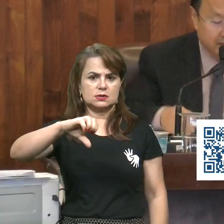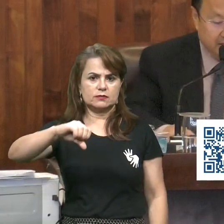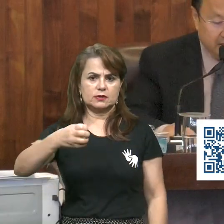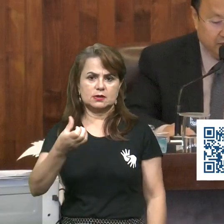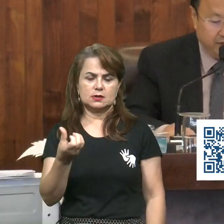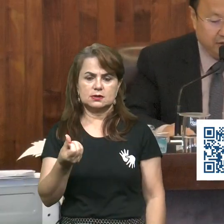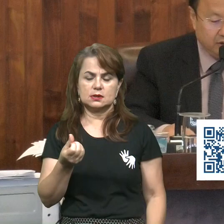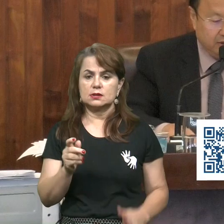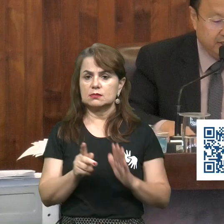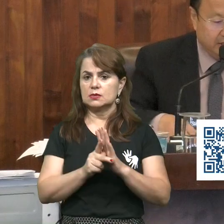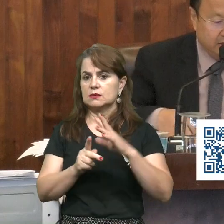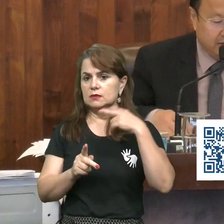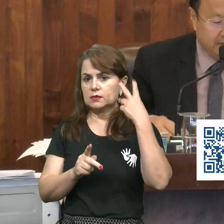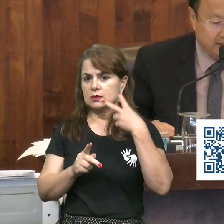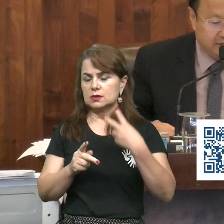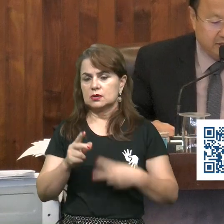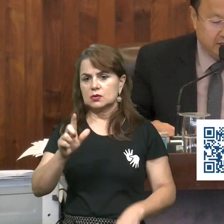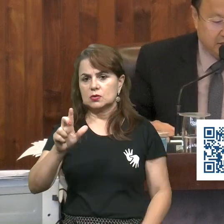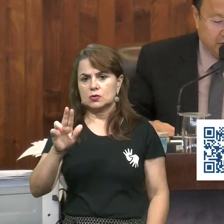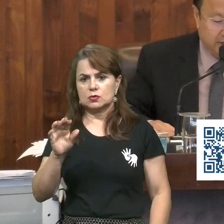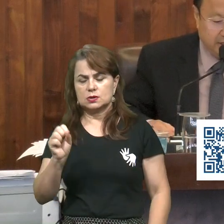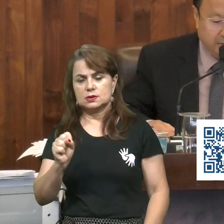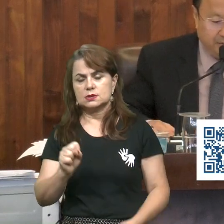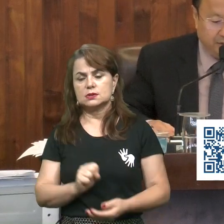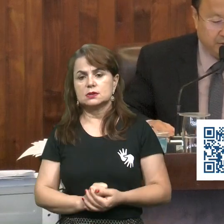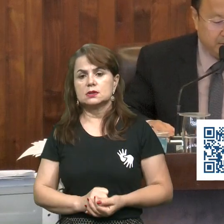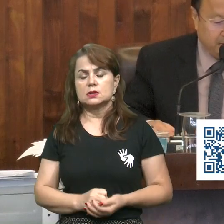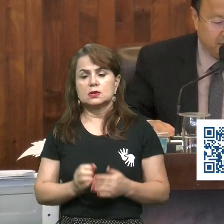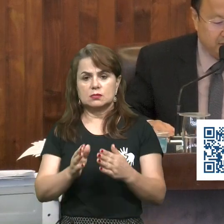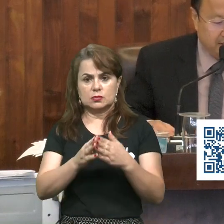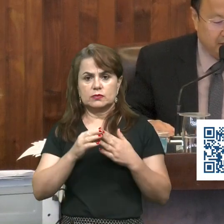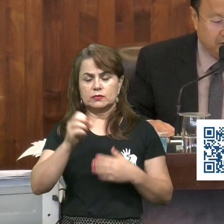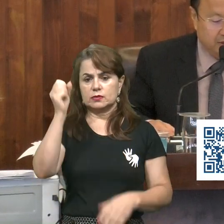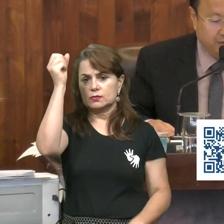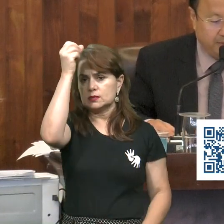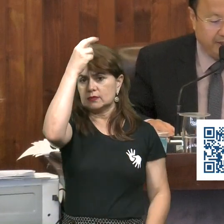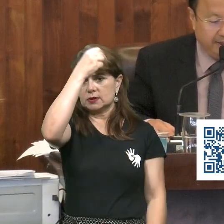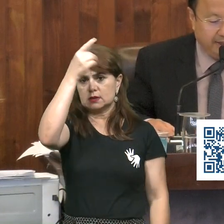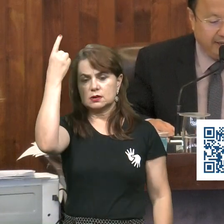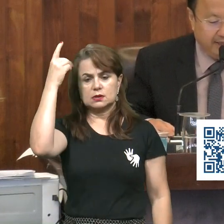1896/2023 do vereador Luiz Eduardo Nardi. Solicitando ao prefeito municipal, senhor Daniel